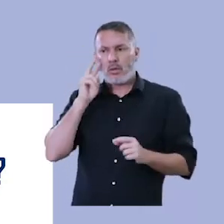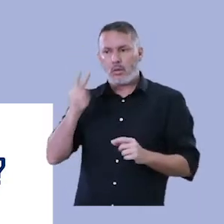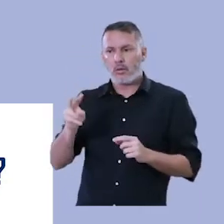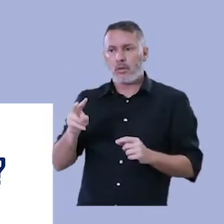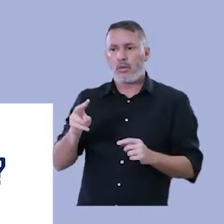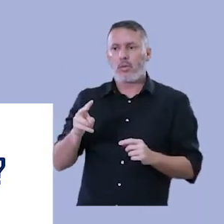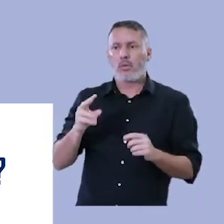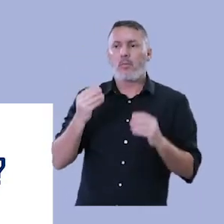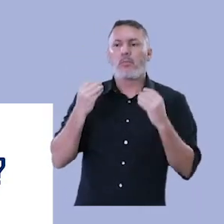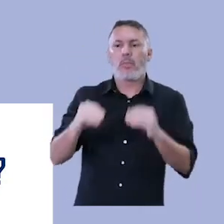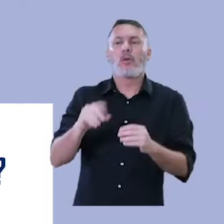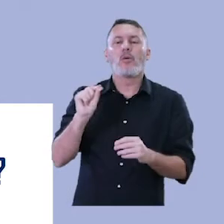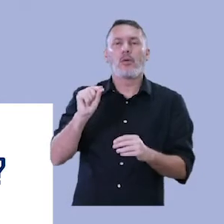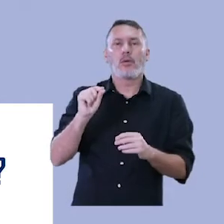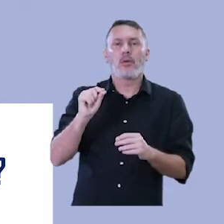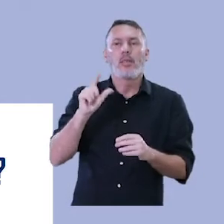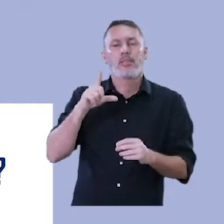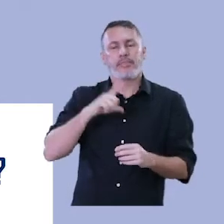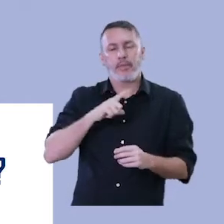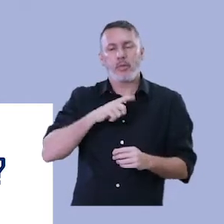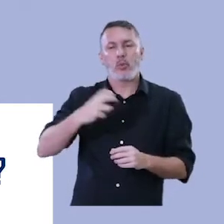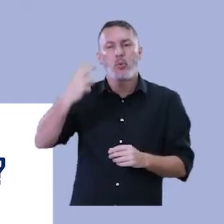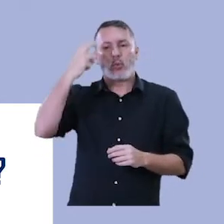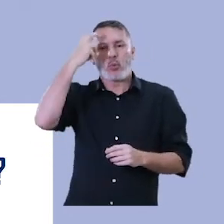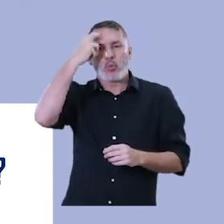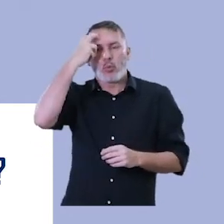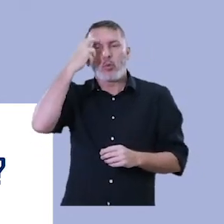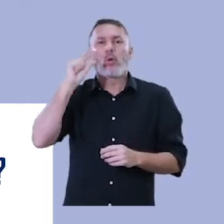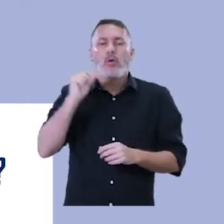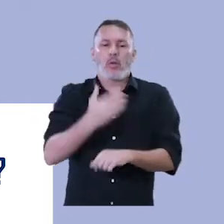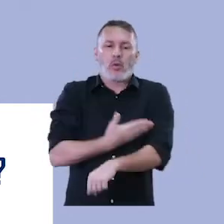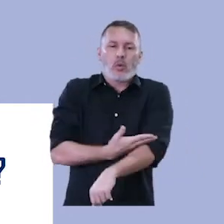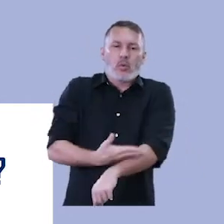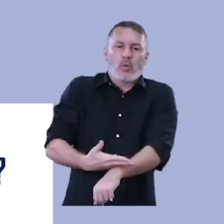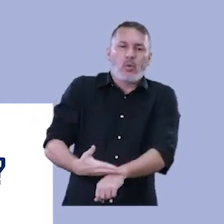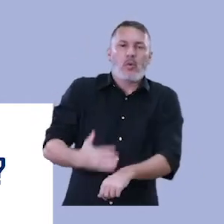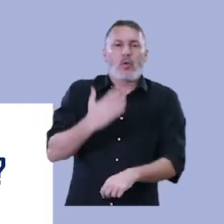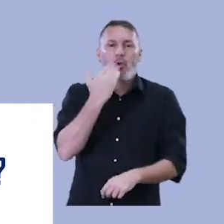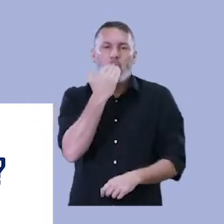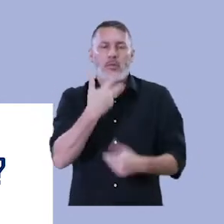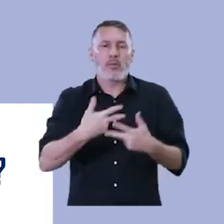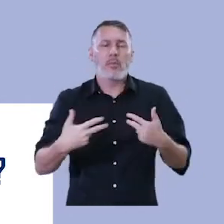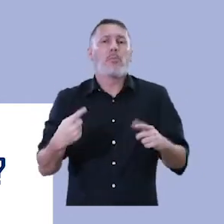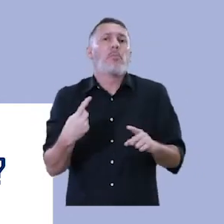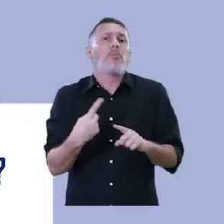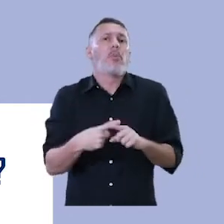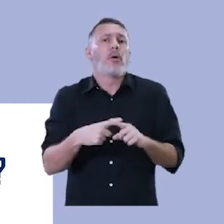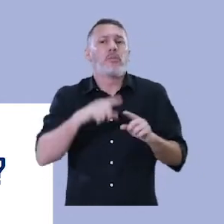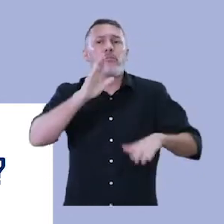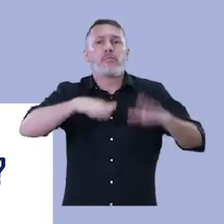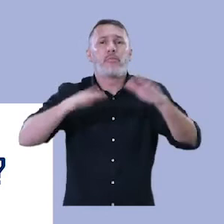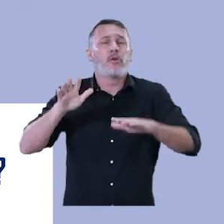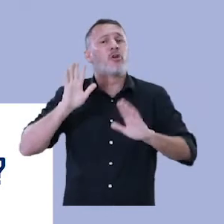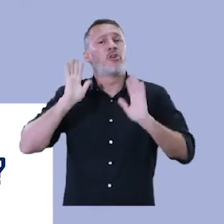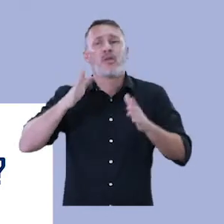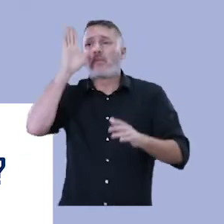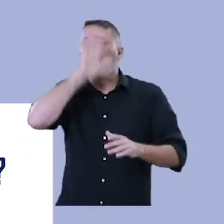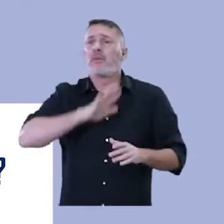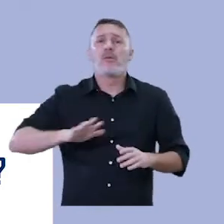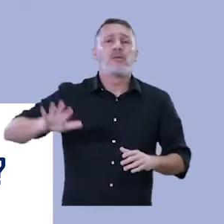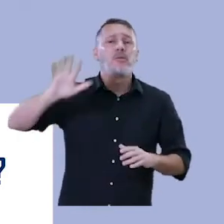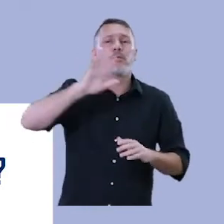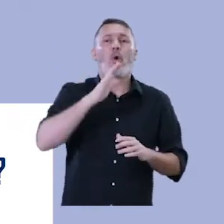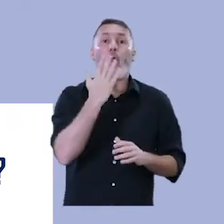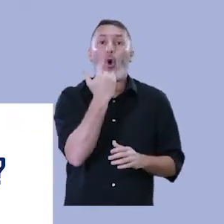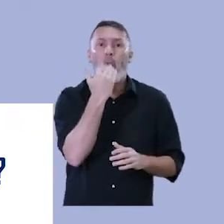a cultura de má alimentação. Ele fala, olha, nós temos um problema de hábitos alimentares. Por quê? Simplesmente porque nós temos